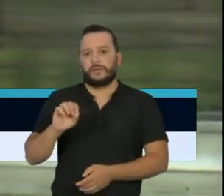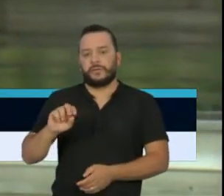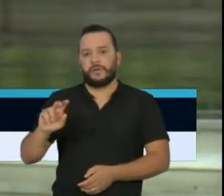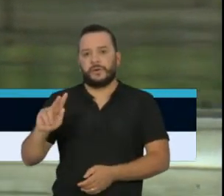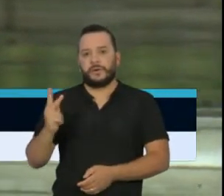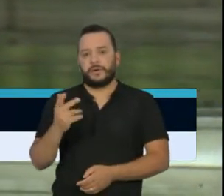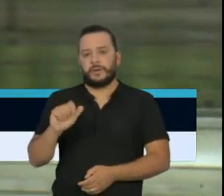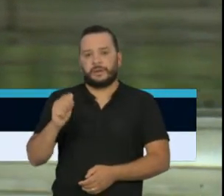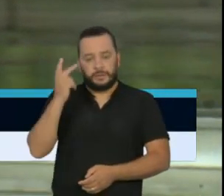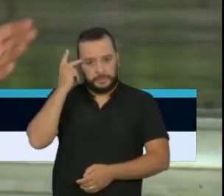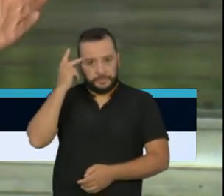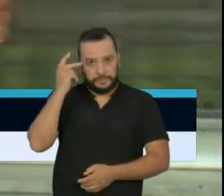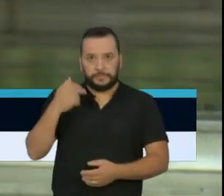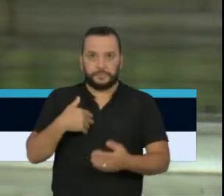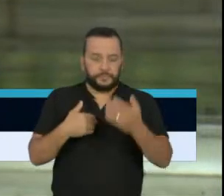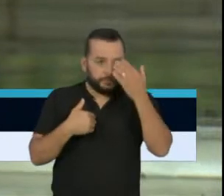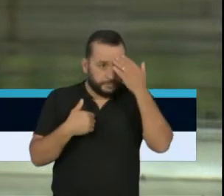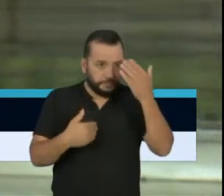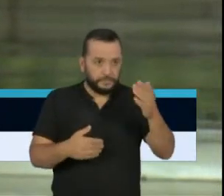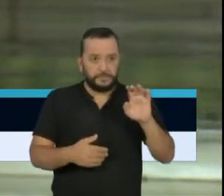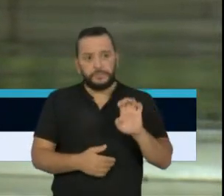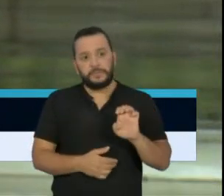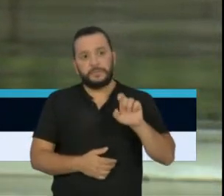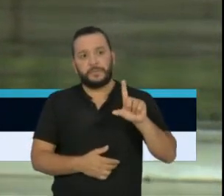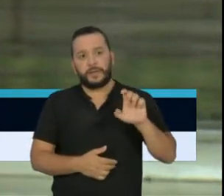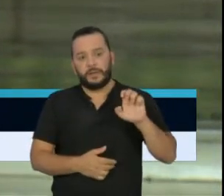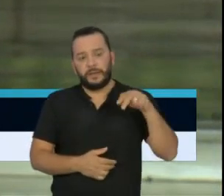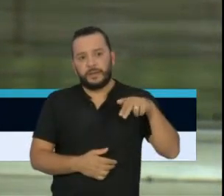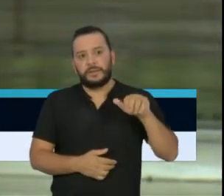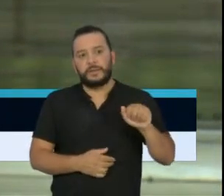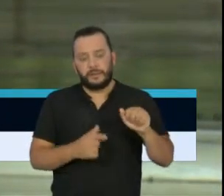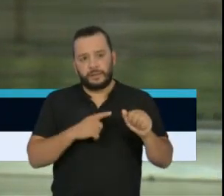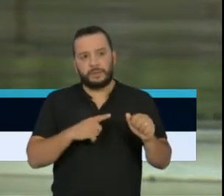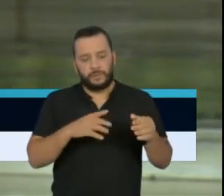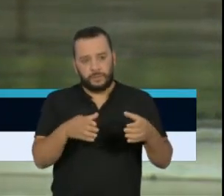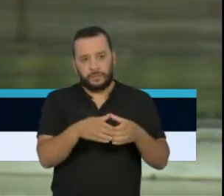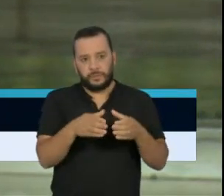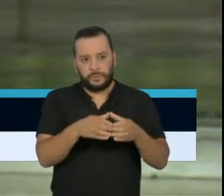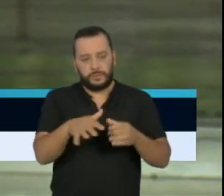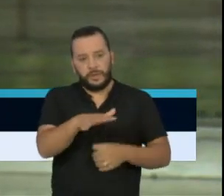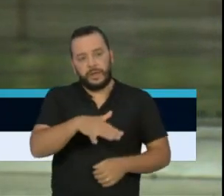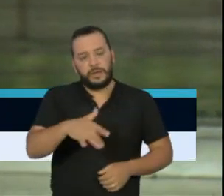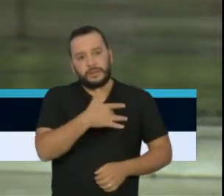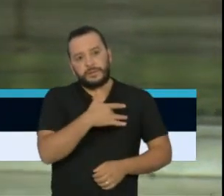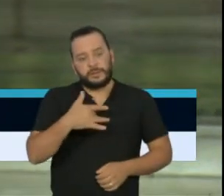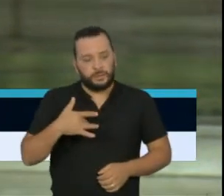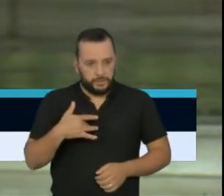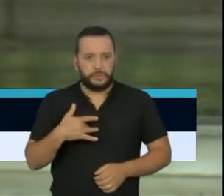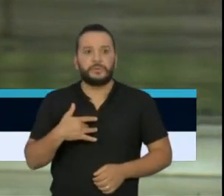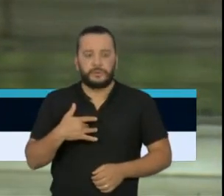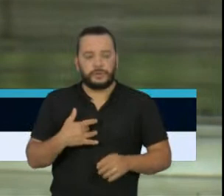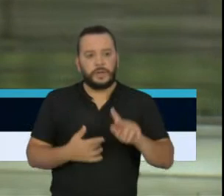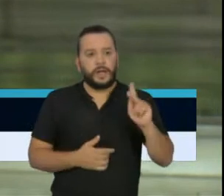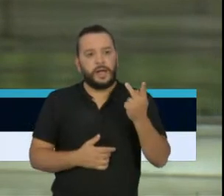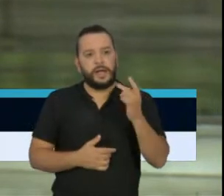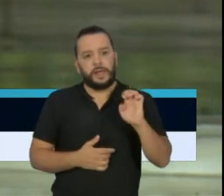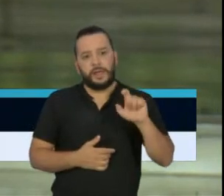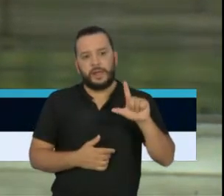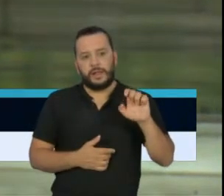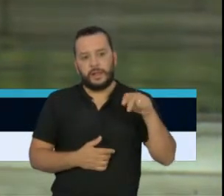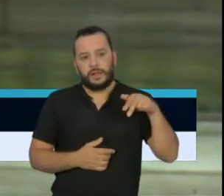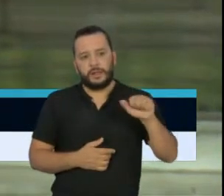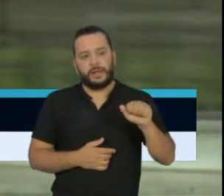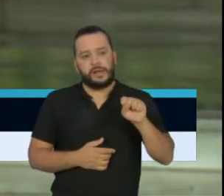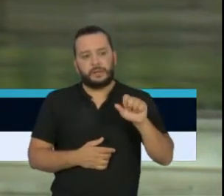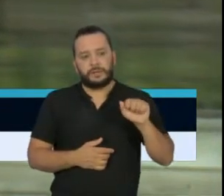de hoje, agradecer a presença da doutora Helena Sato, que integra o nosso Comitê de Saúde, o Centro de Contingência do Covid-19, também